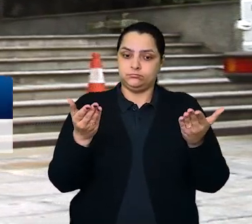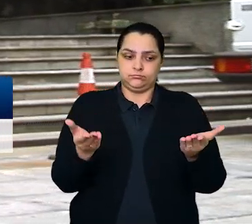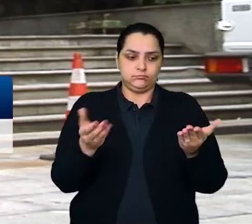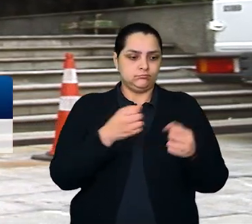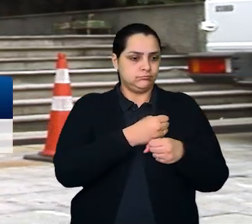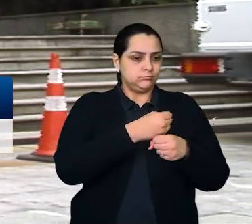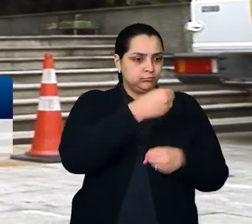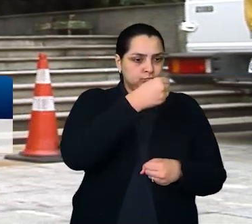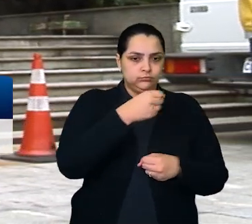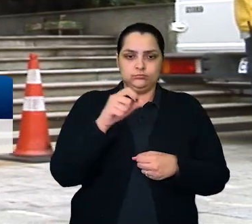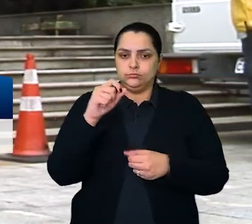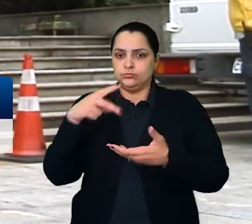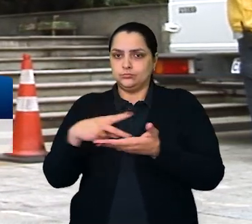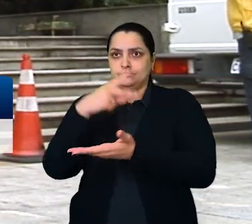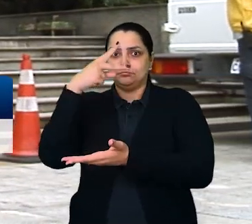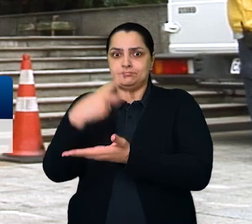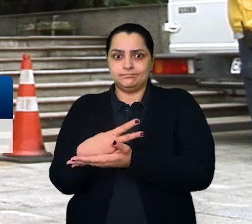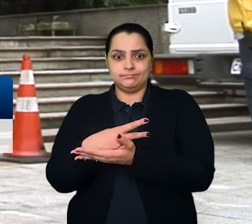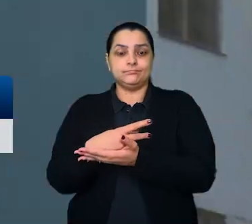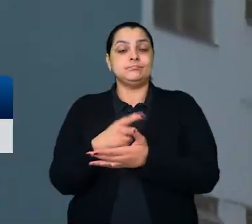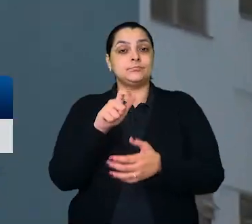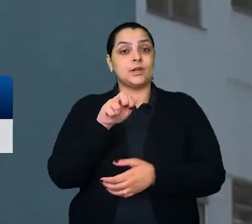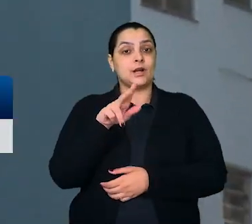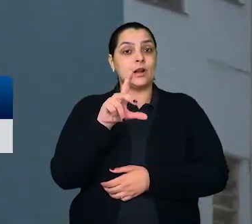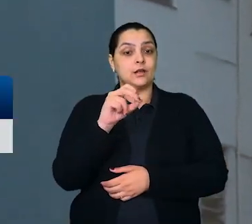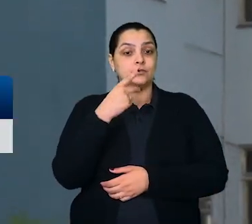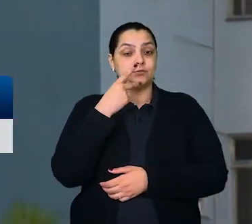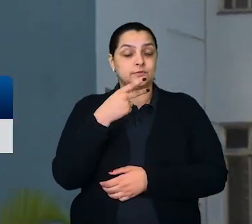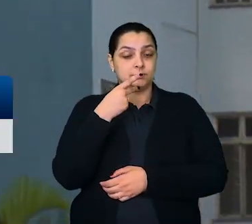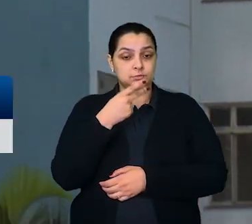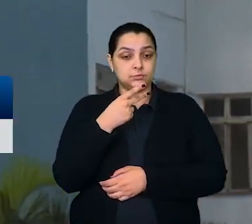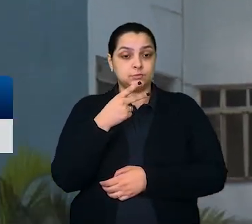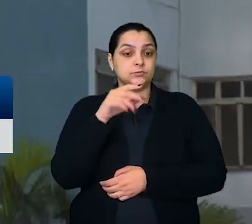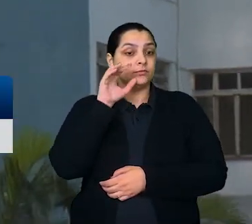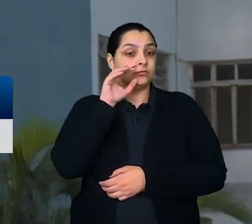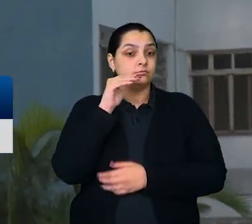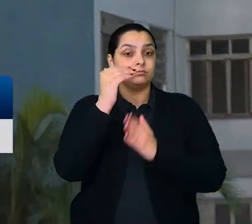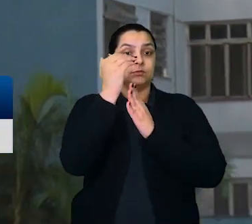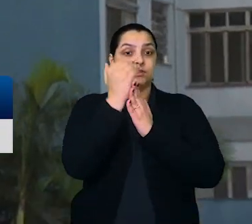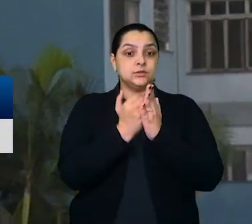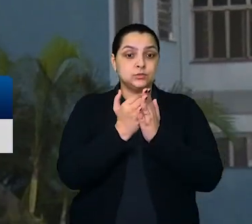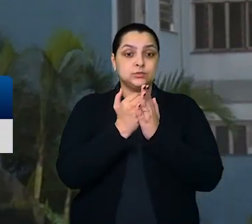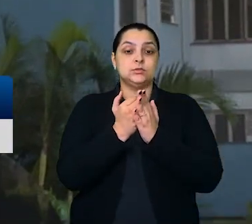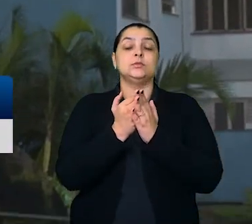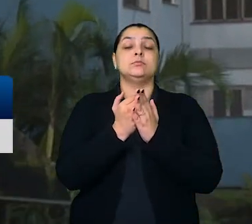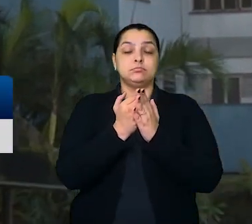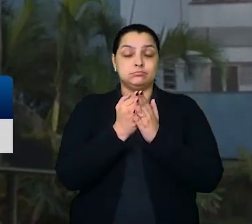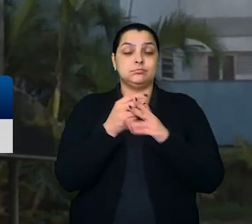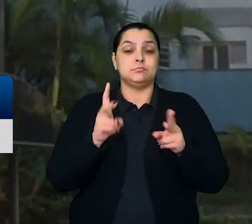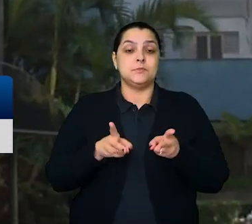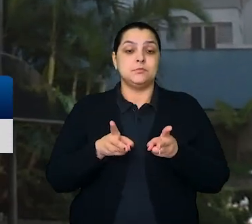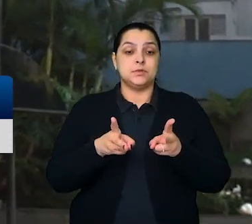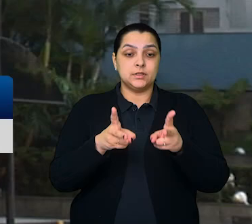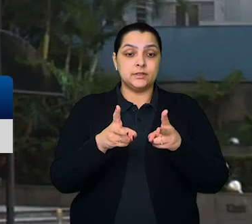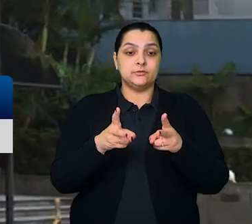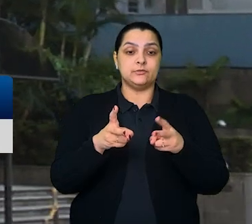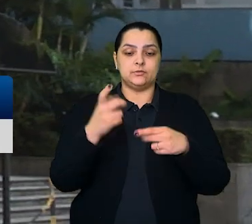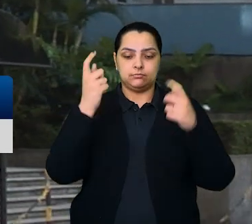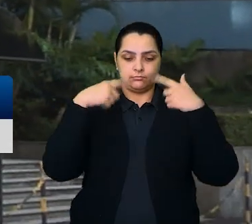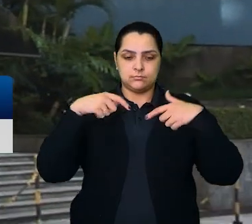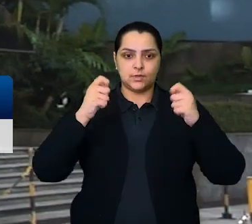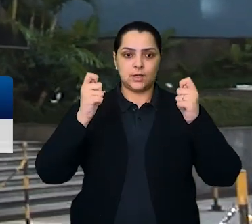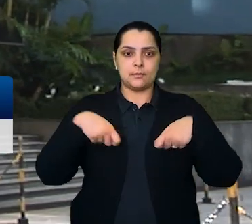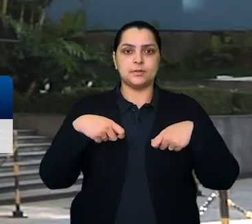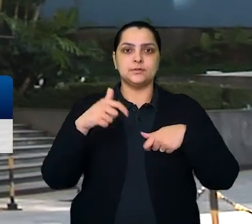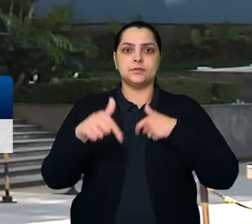os acidentes, o laudo pericial registrou que o trabalhador sofreu redução parcial e permanente da capacidade